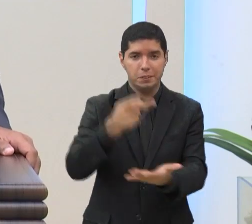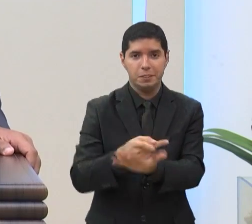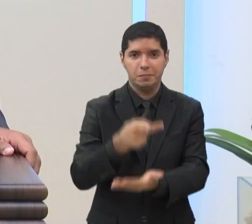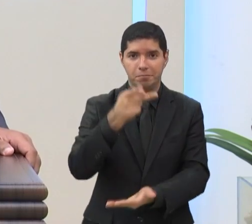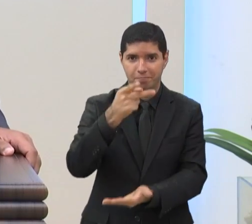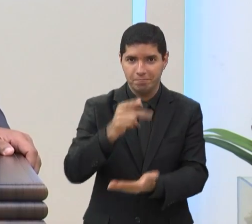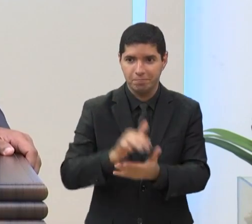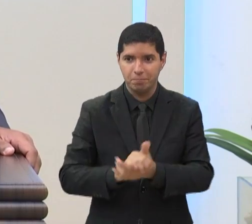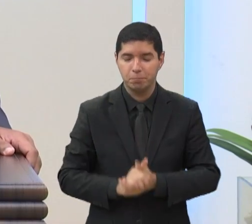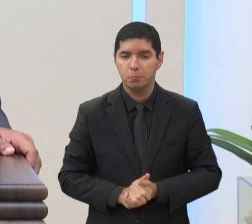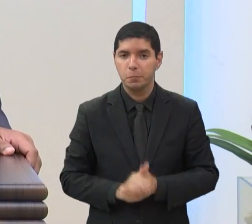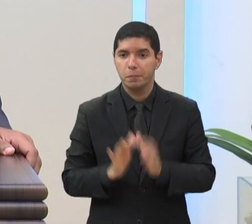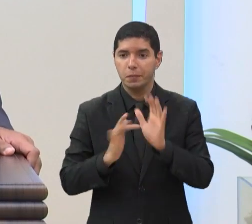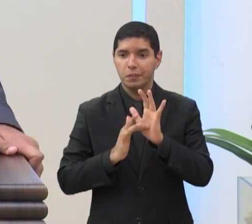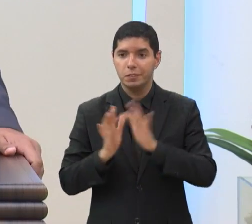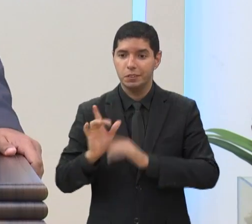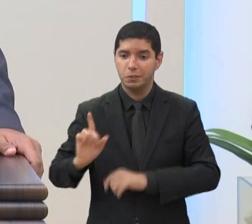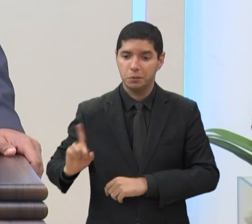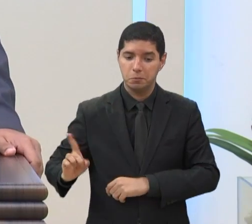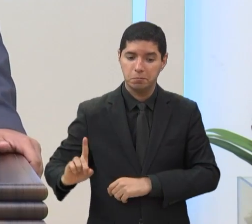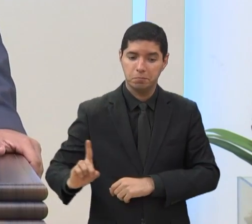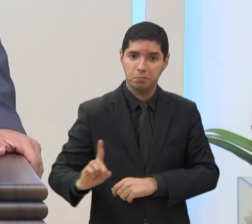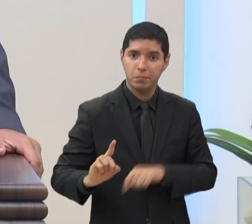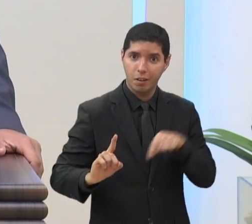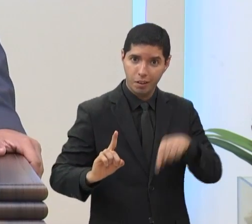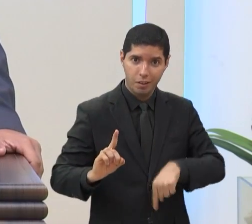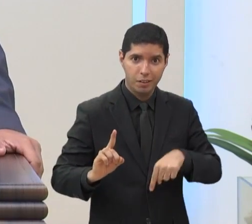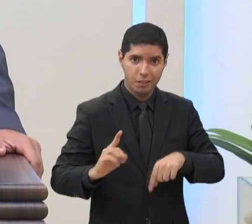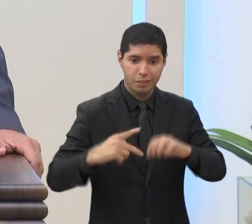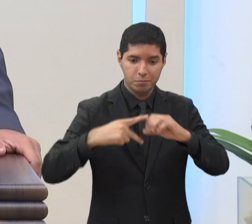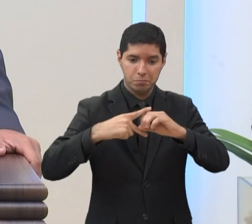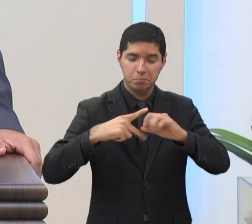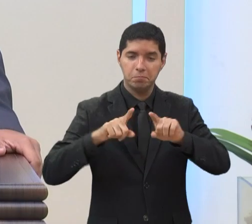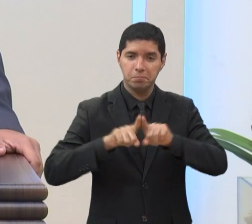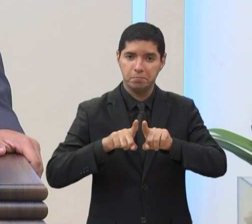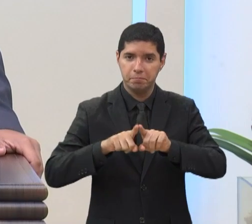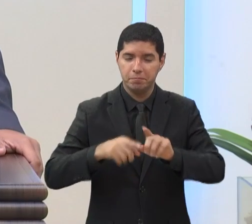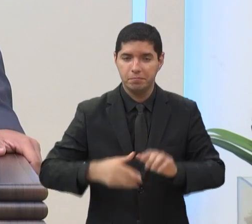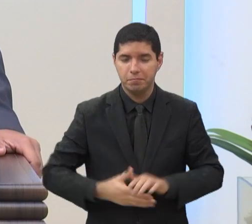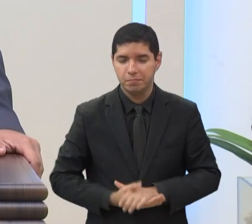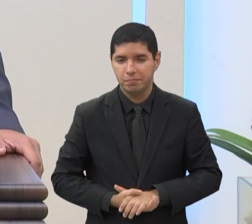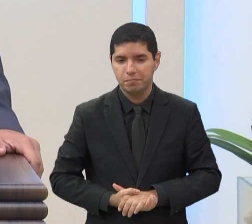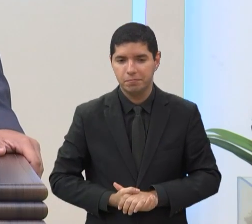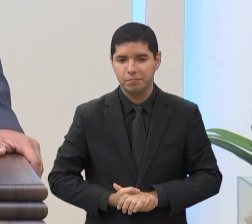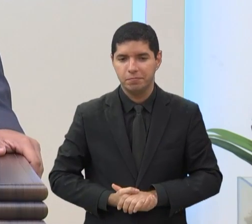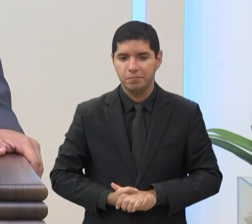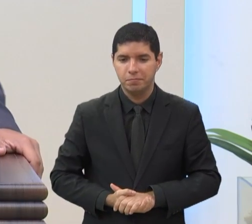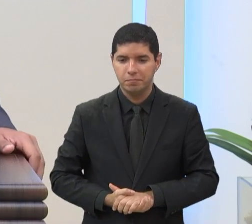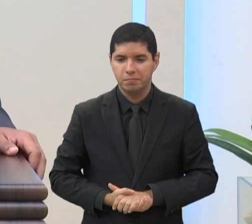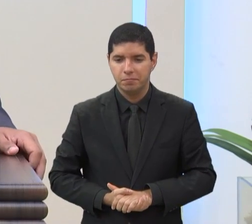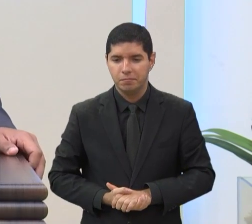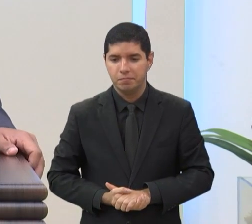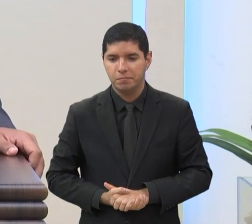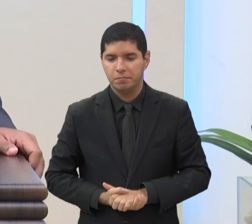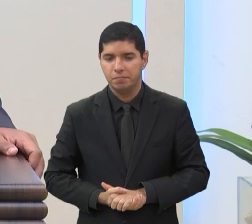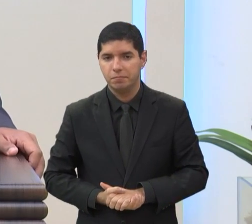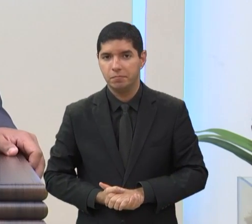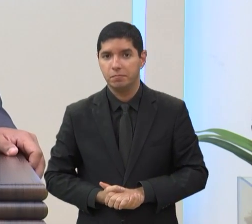como ele está passando aqui onde estamos cultuando ao Senhor.